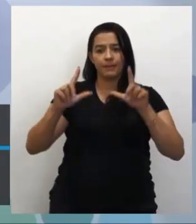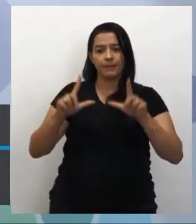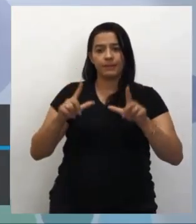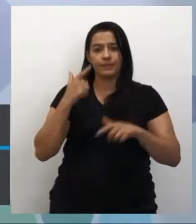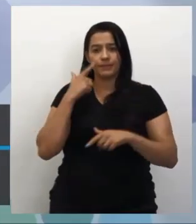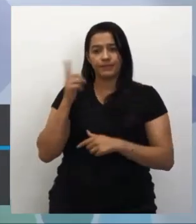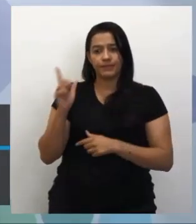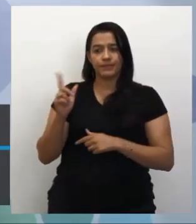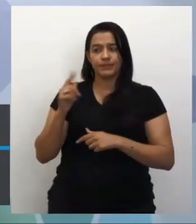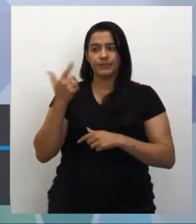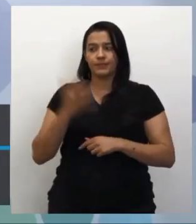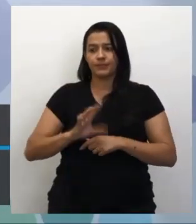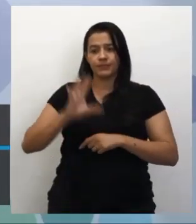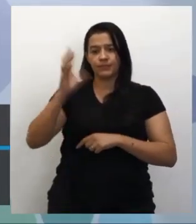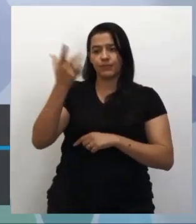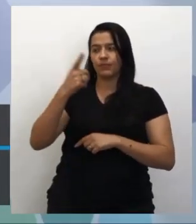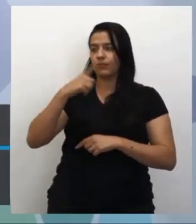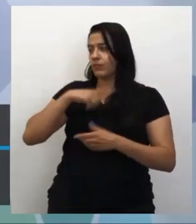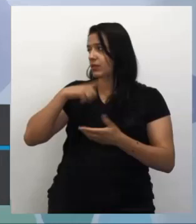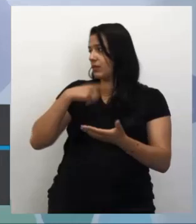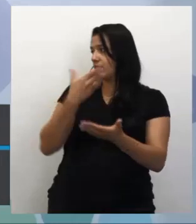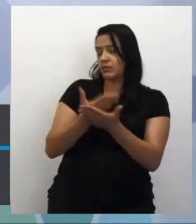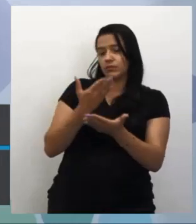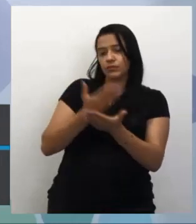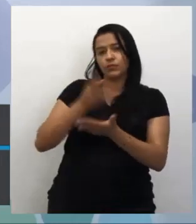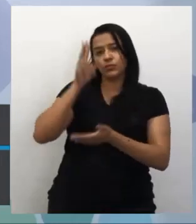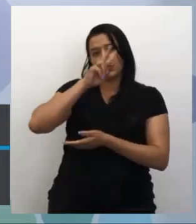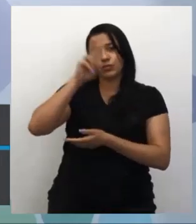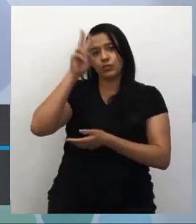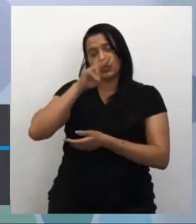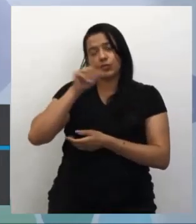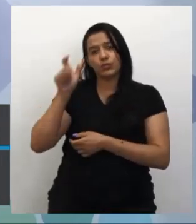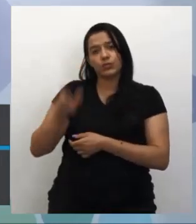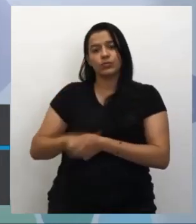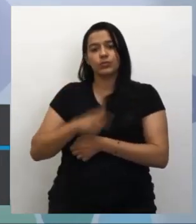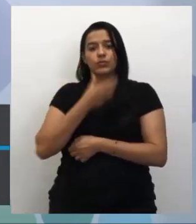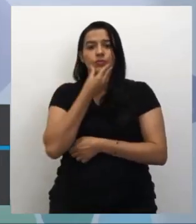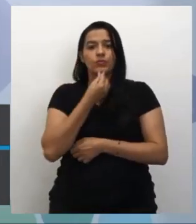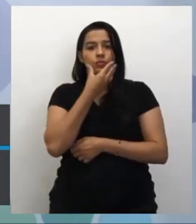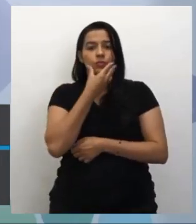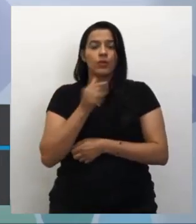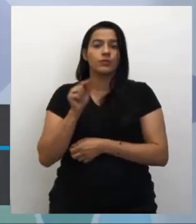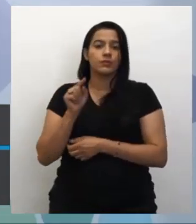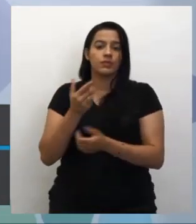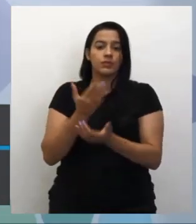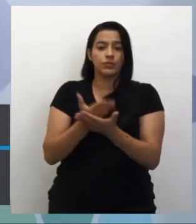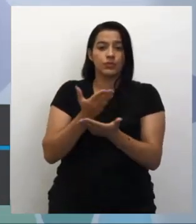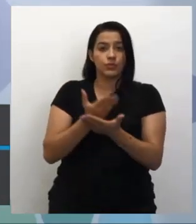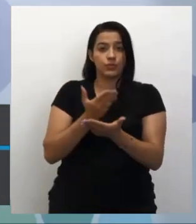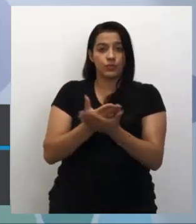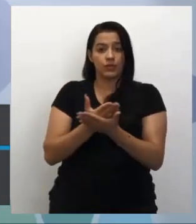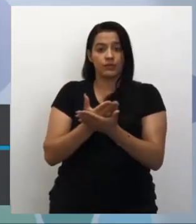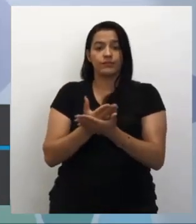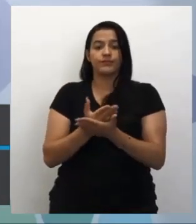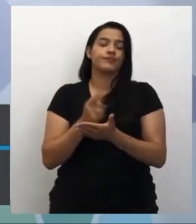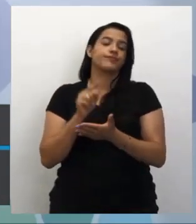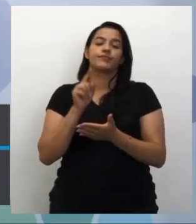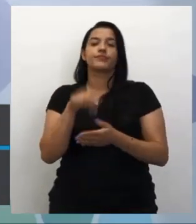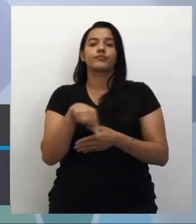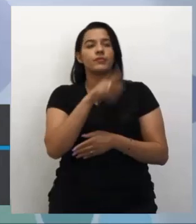o que acontece. Nós tivemos a história de um cara que ele estudava o